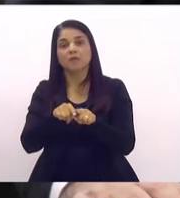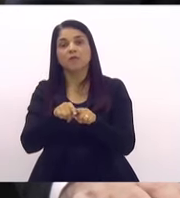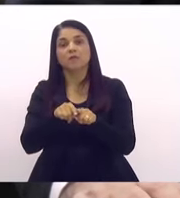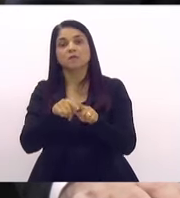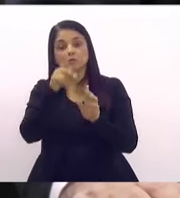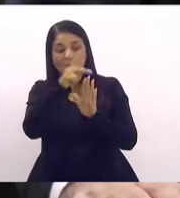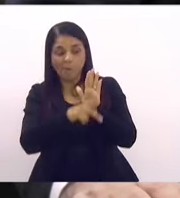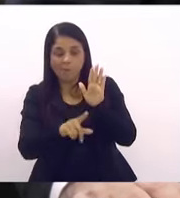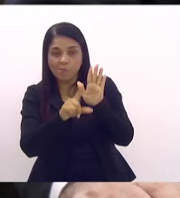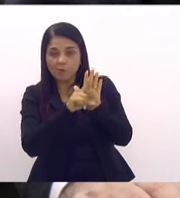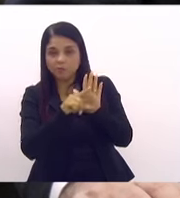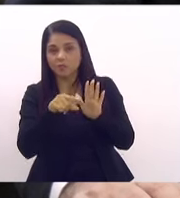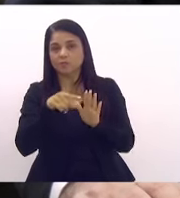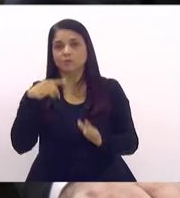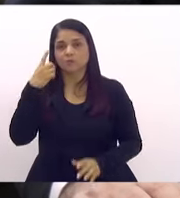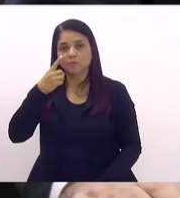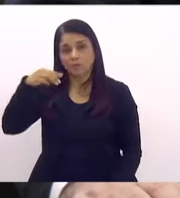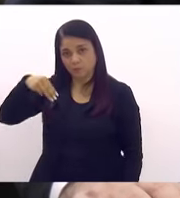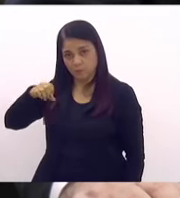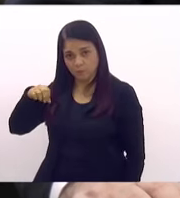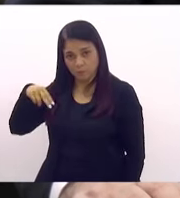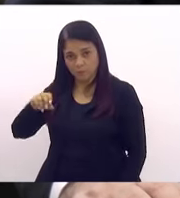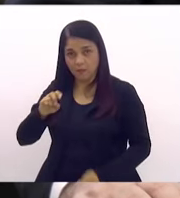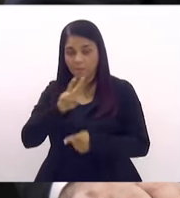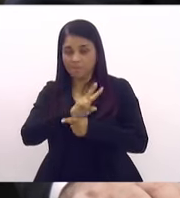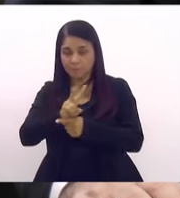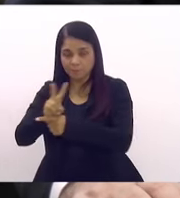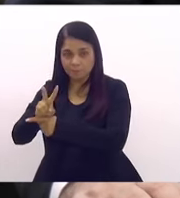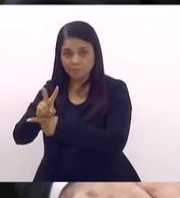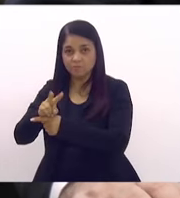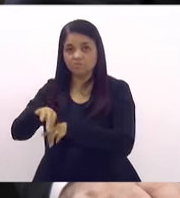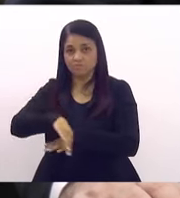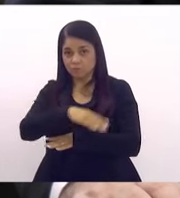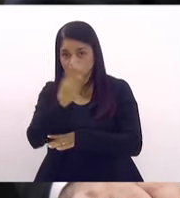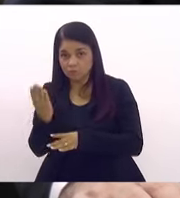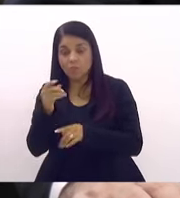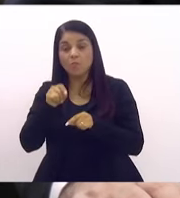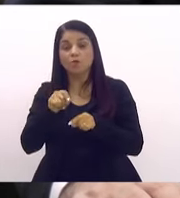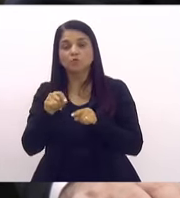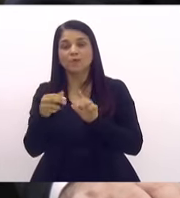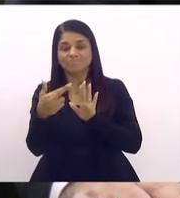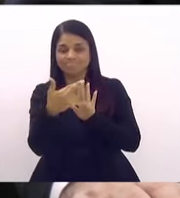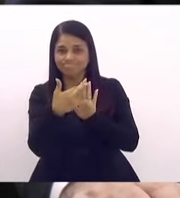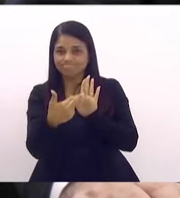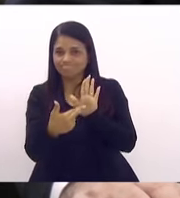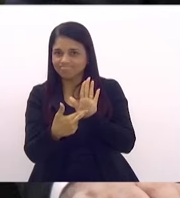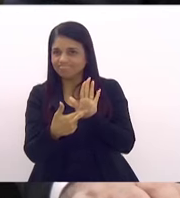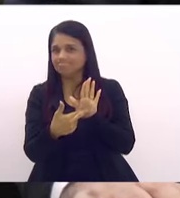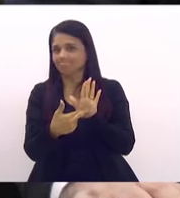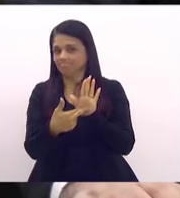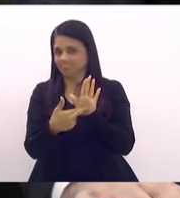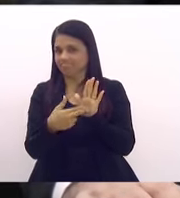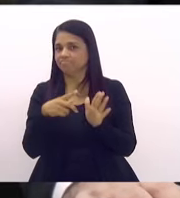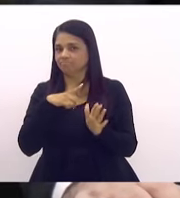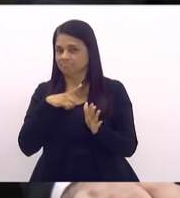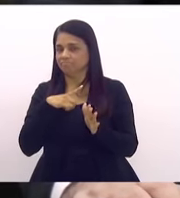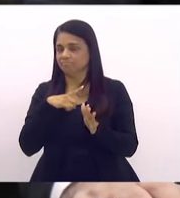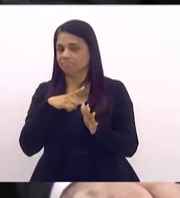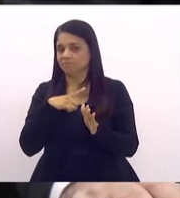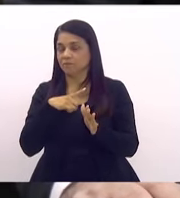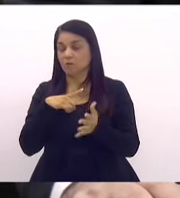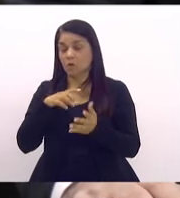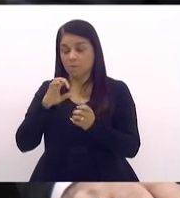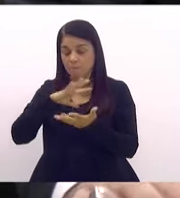do projeto do deputado Mink, como de proteção integral, isso traz mais restrições. Por quê? Na questão lá do